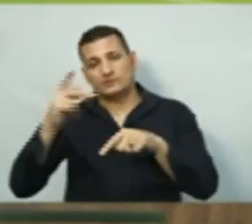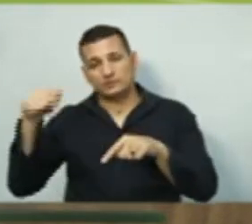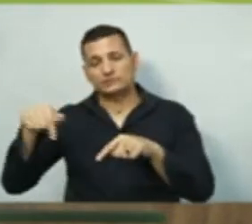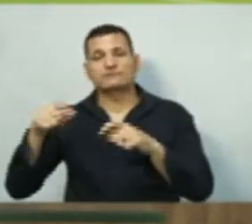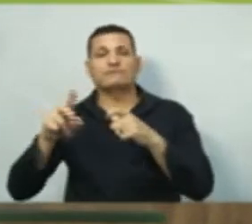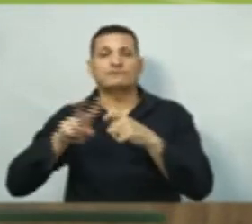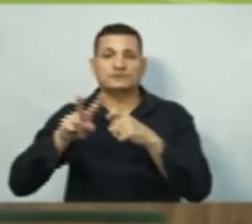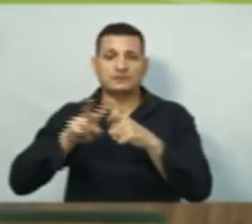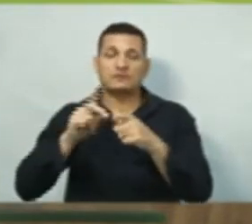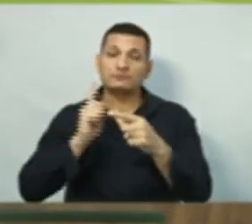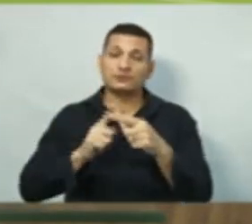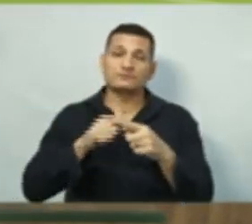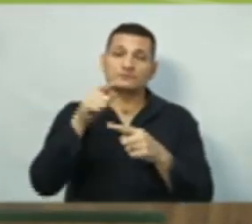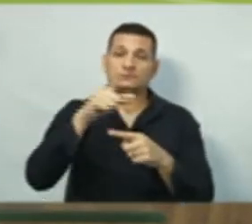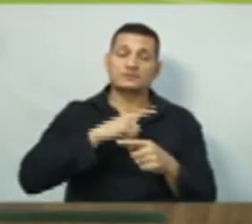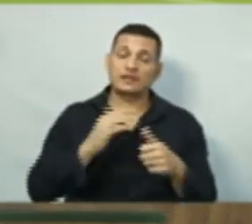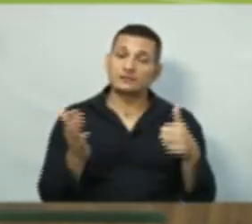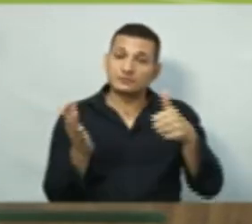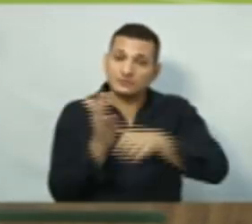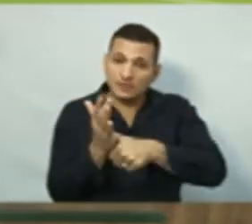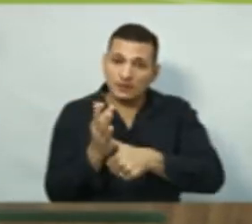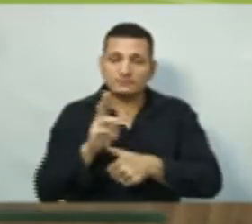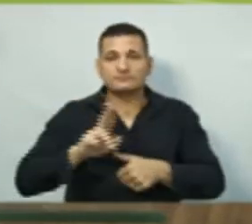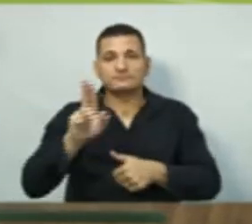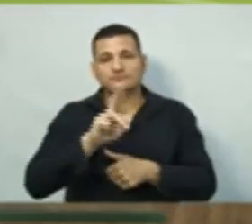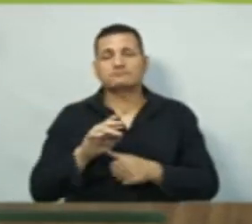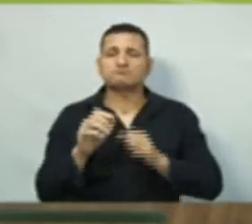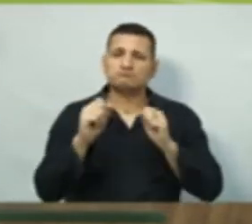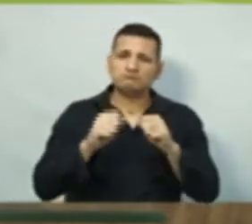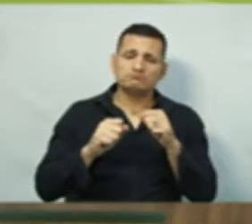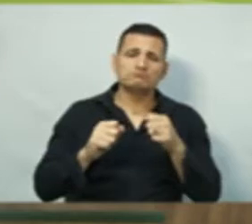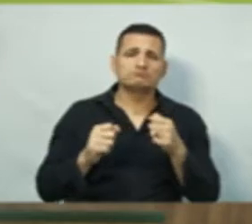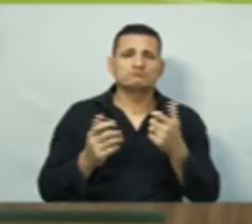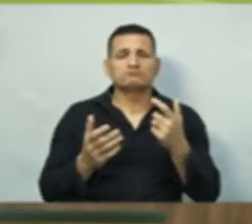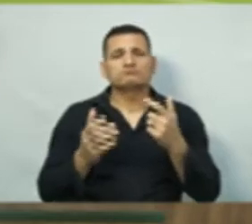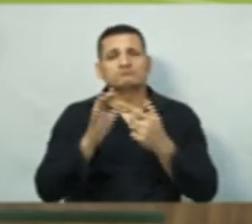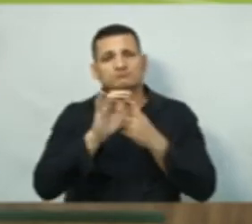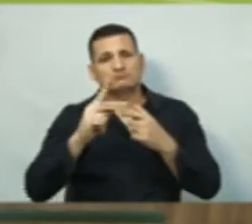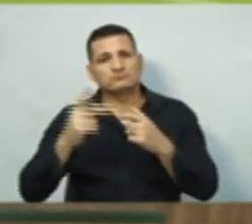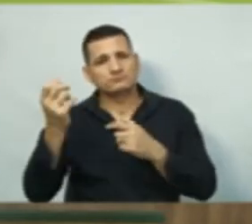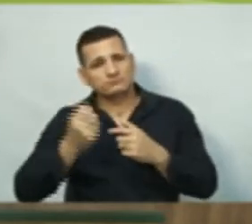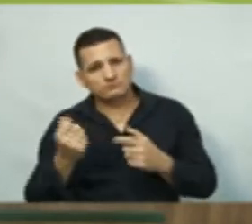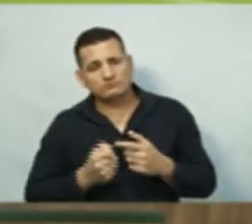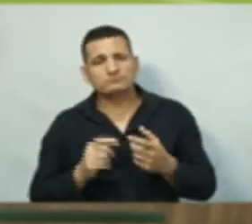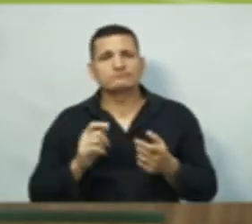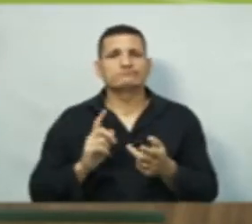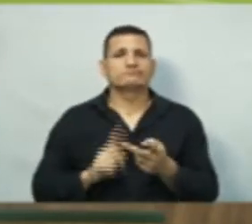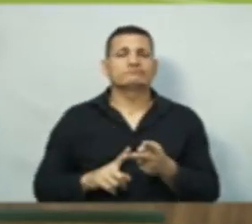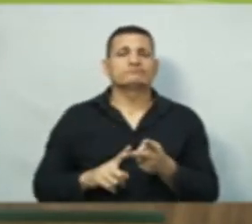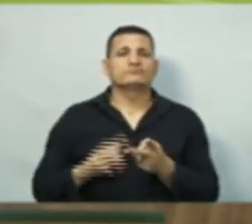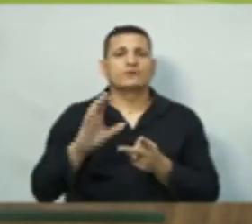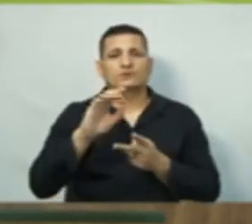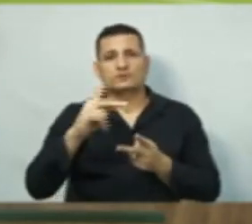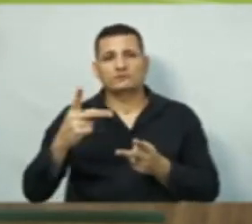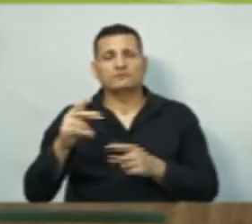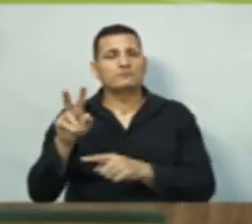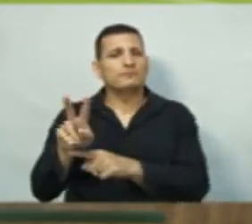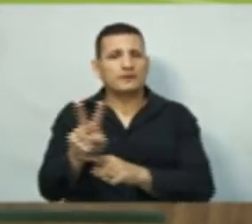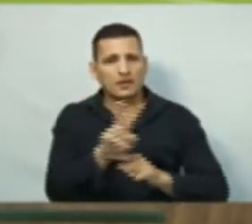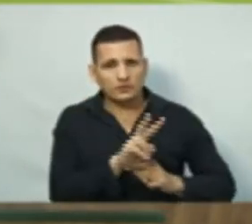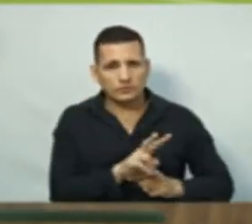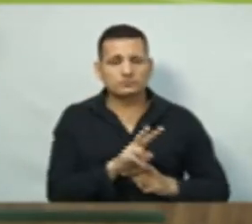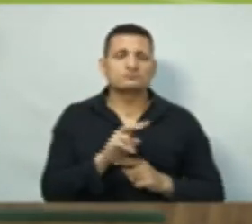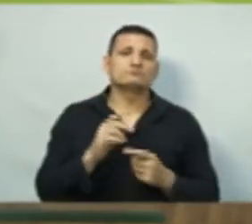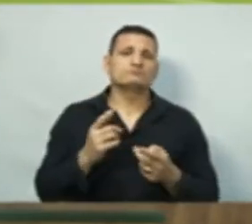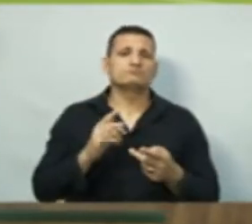é um associado usuário. Isso serve para a cooperativa de leite, para a cooperativa de crédito, que é o banco, Sicoob